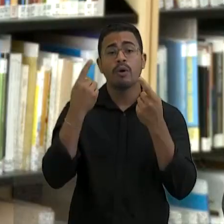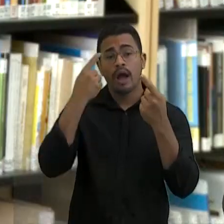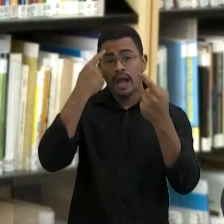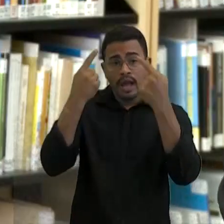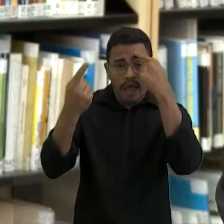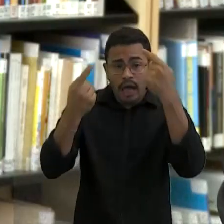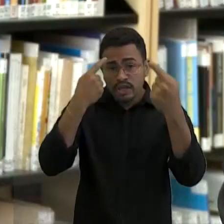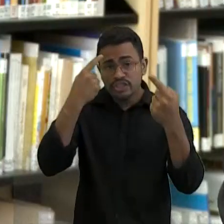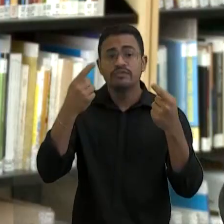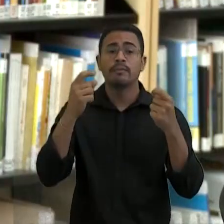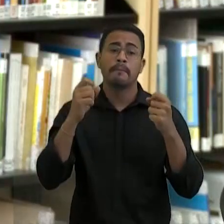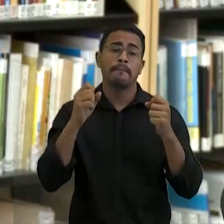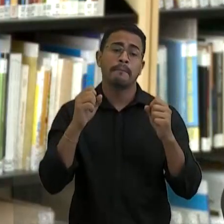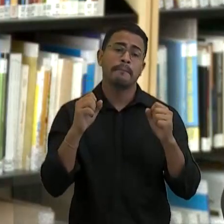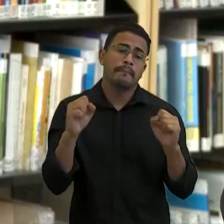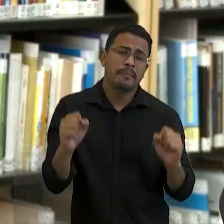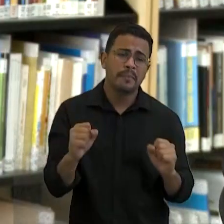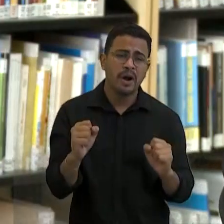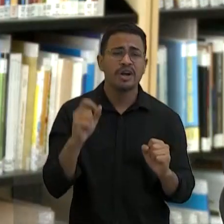se apresentar como